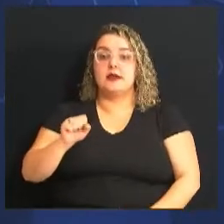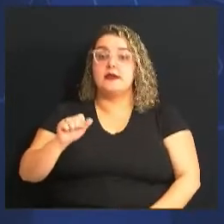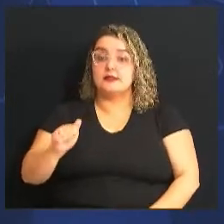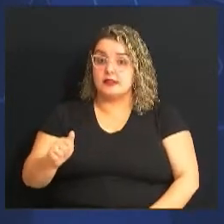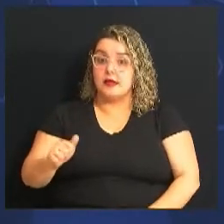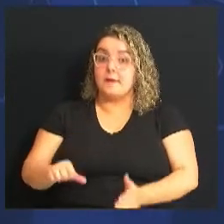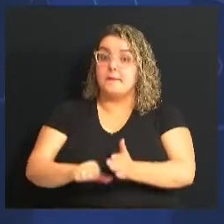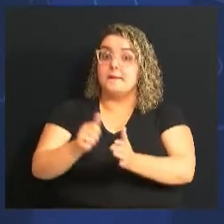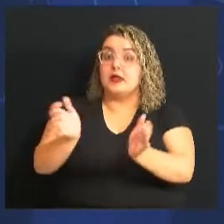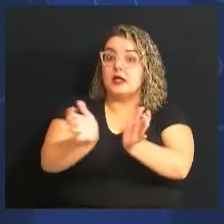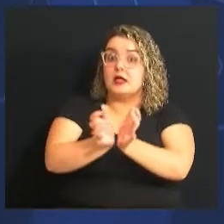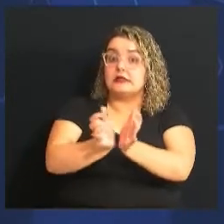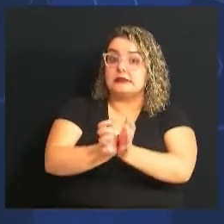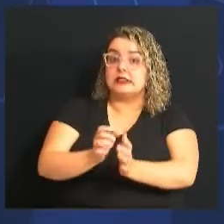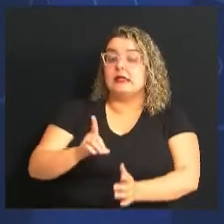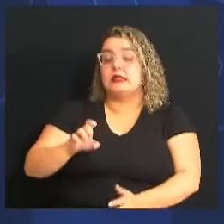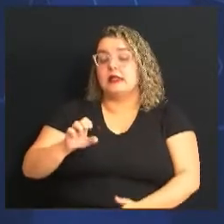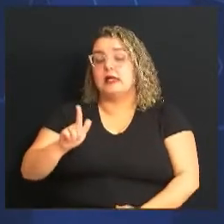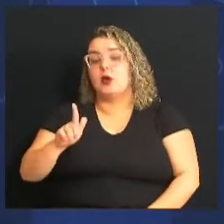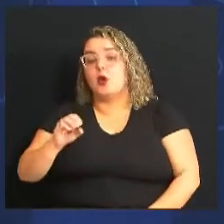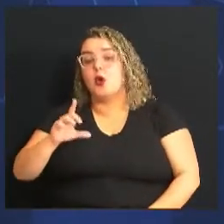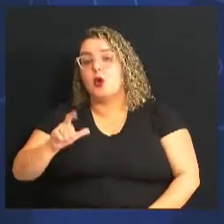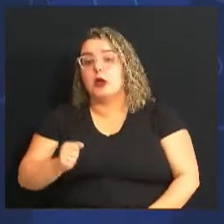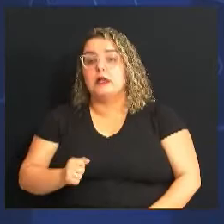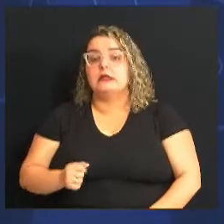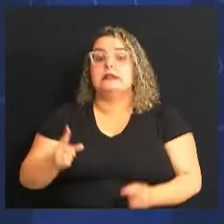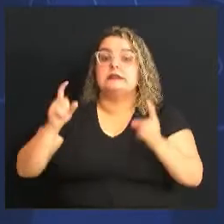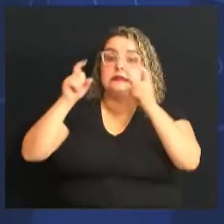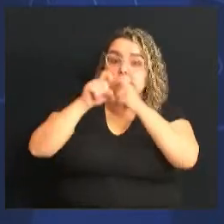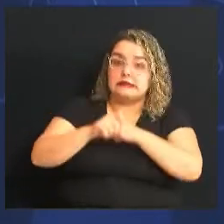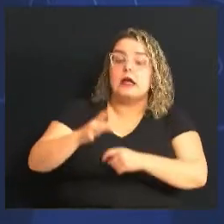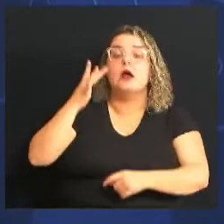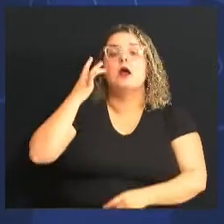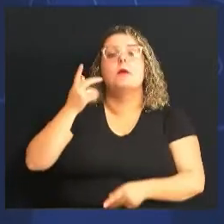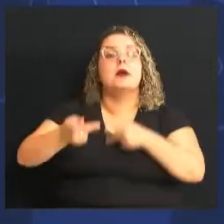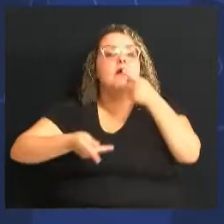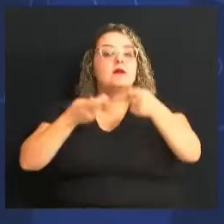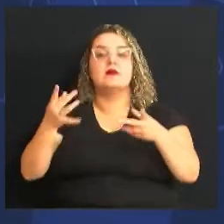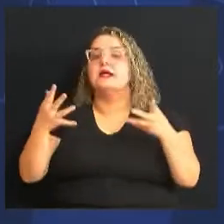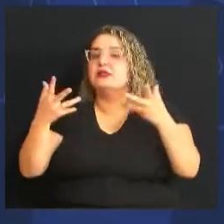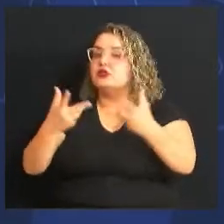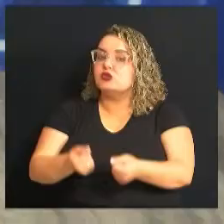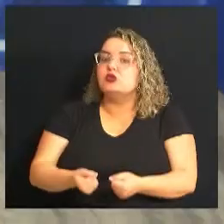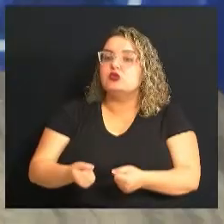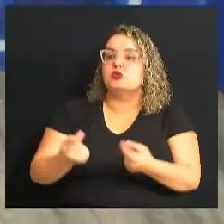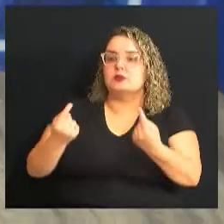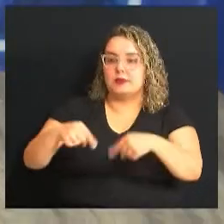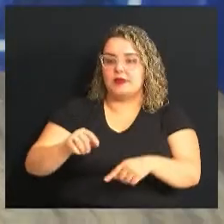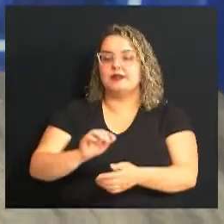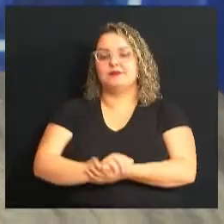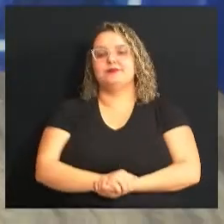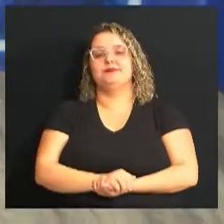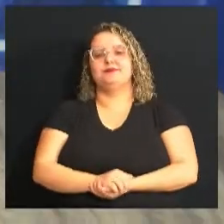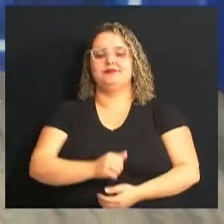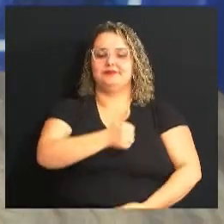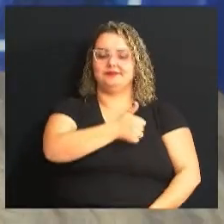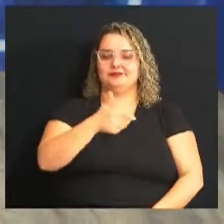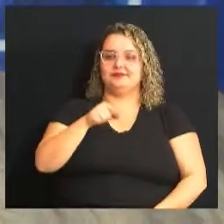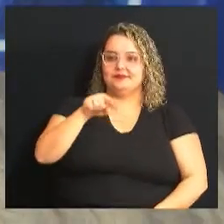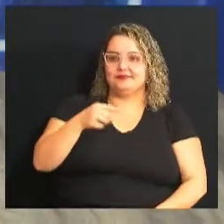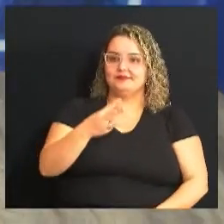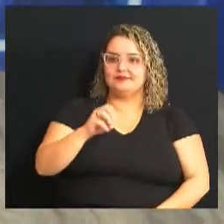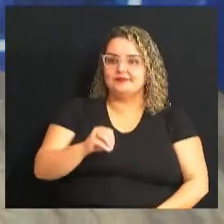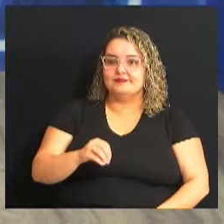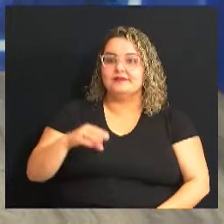equipe da zona da degola, então duelo complicado e amanhã a gente conta tudo sobre esta partida. 12:30, vamos fazer